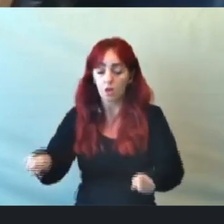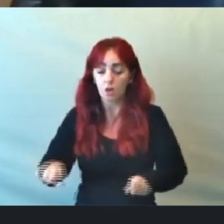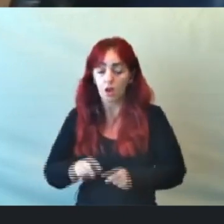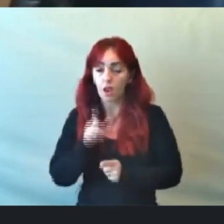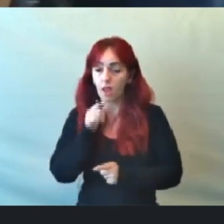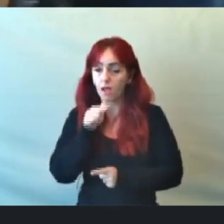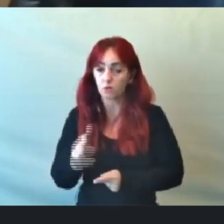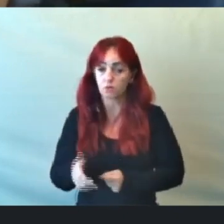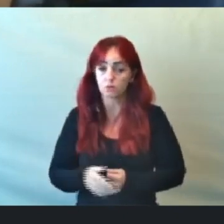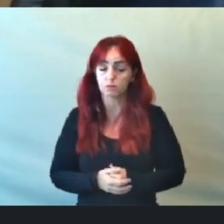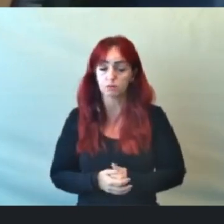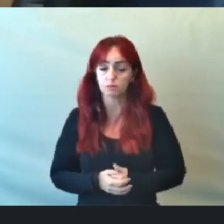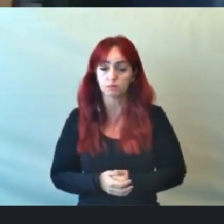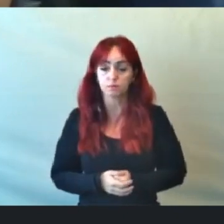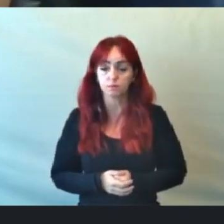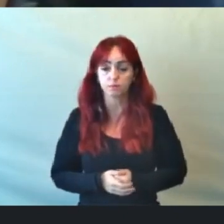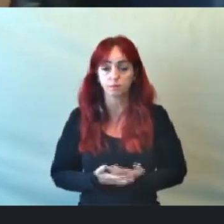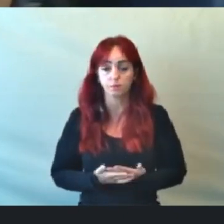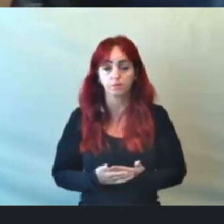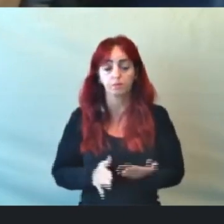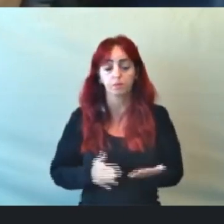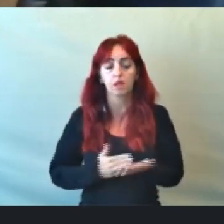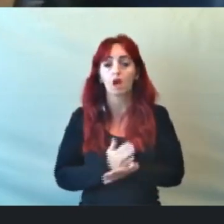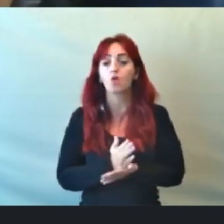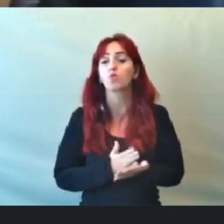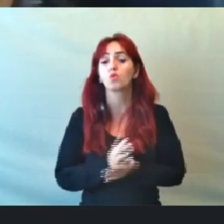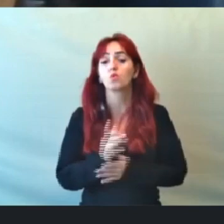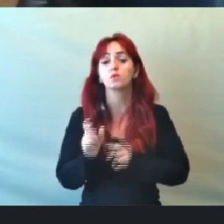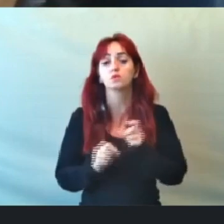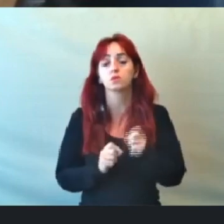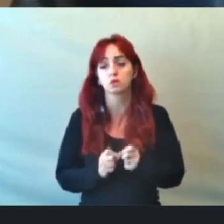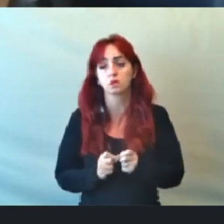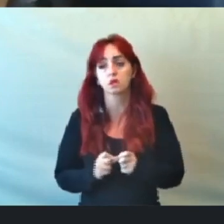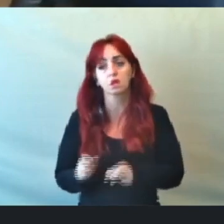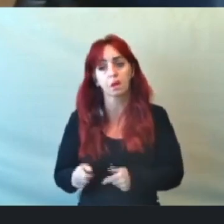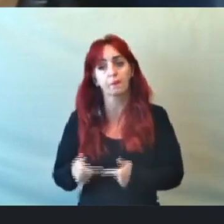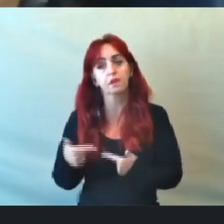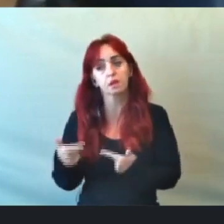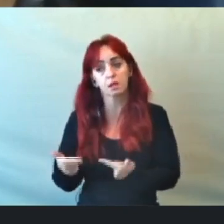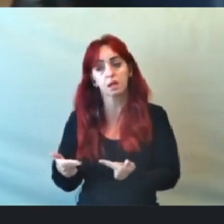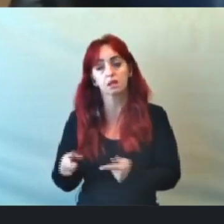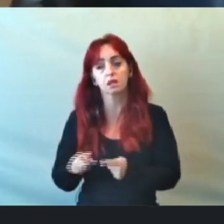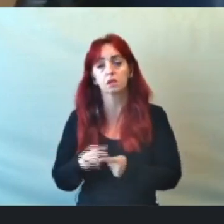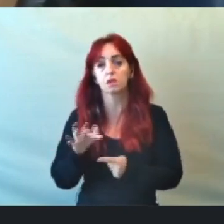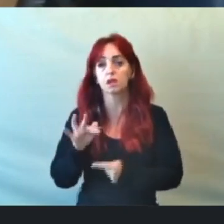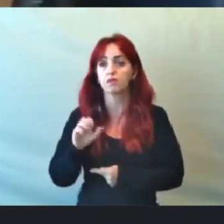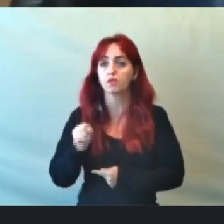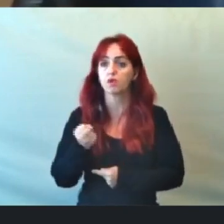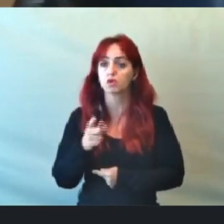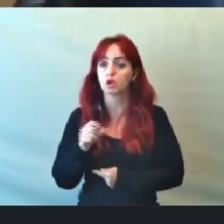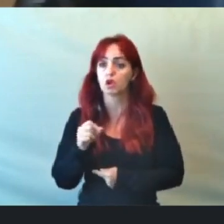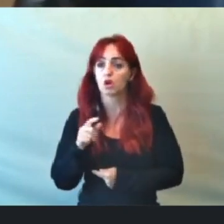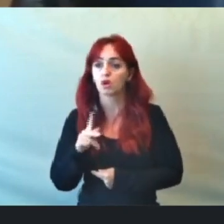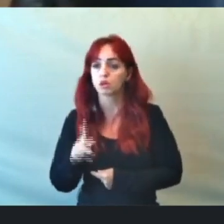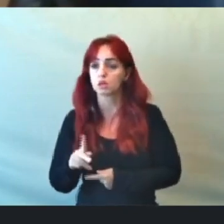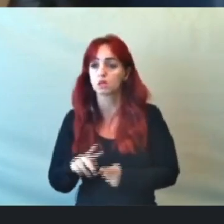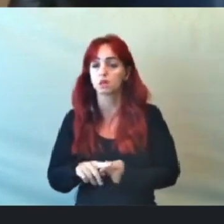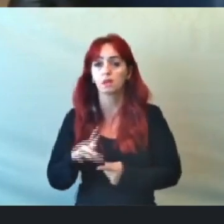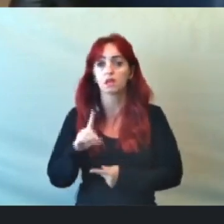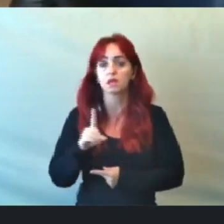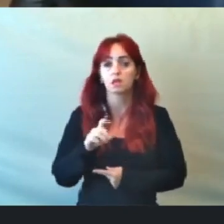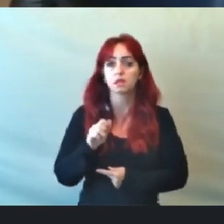Algumas delas são aplicadas, o próprio Foslock, a dragagem, cortinas para